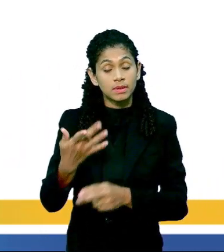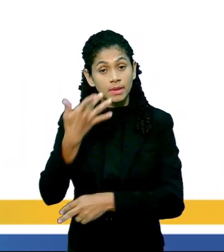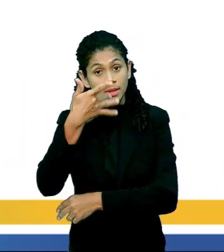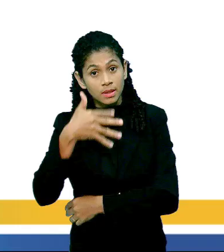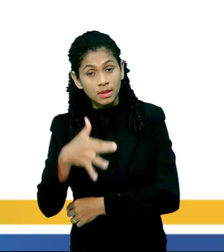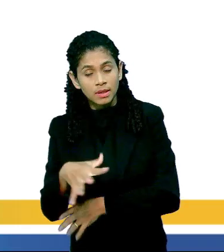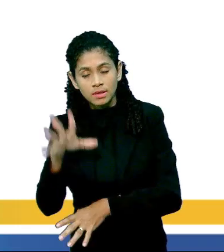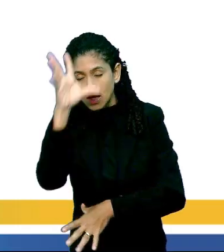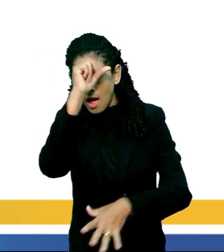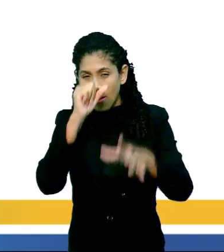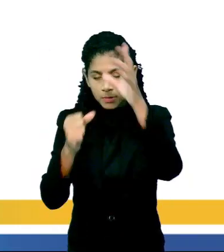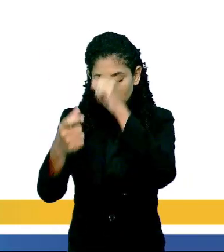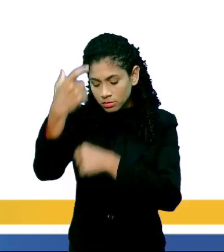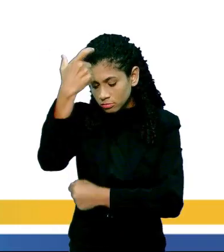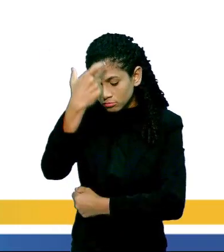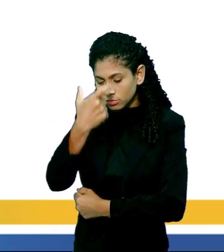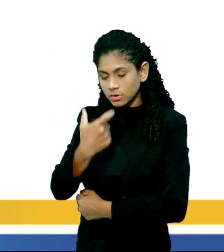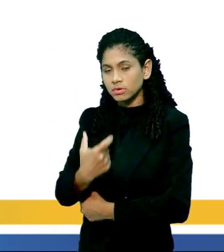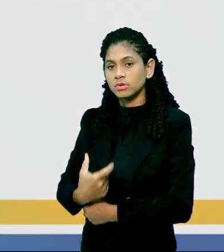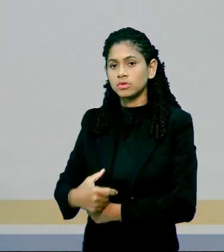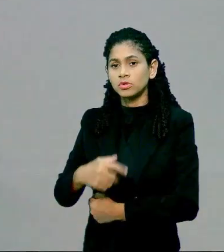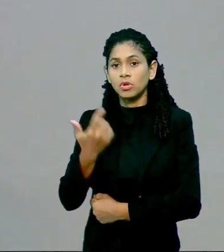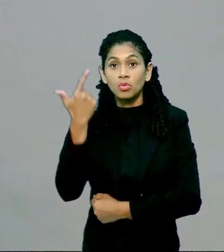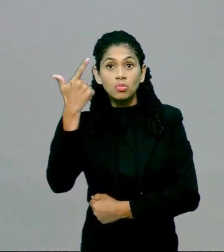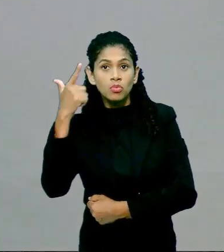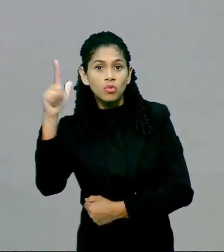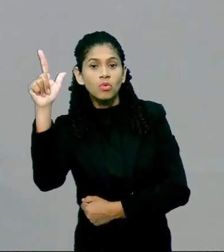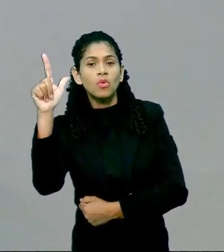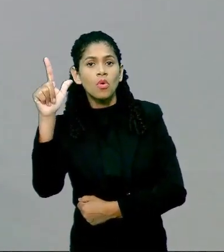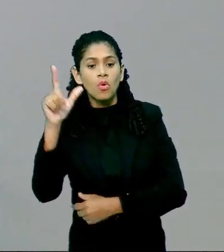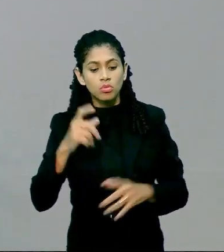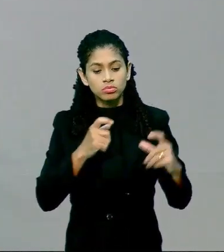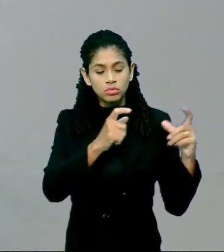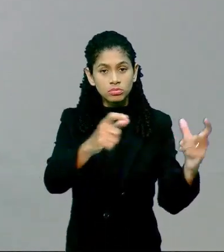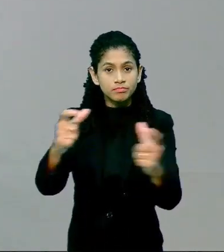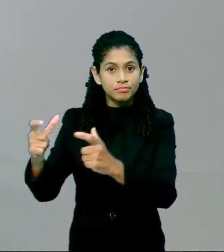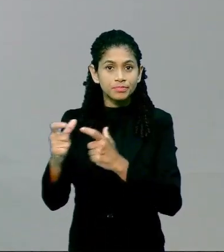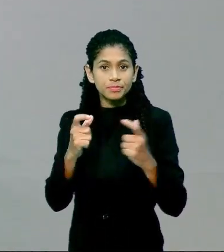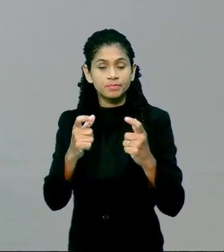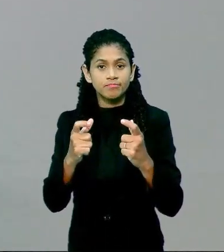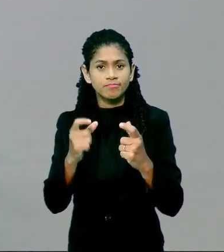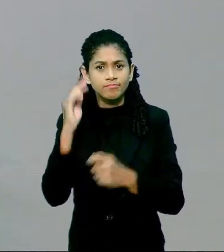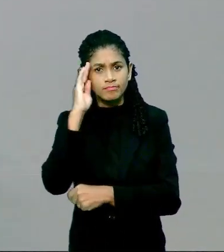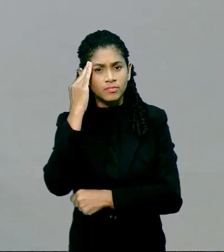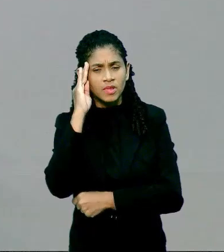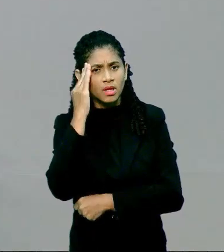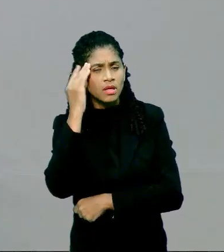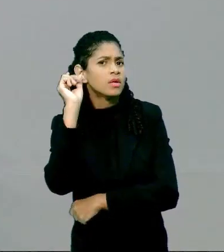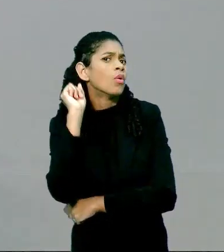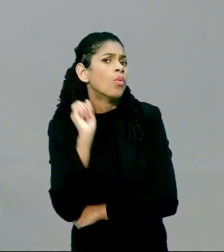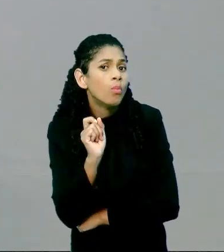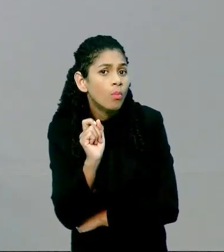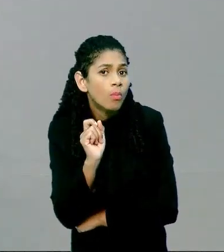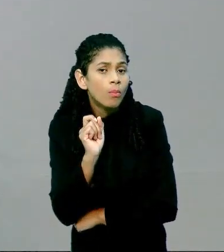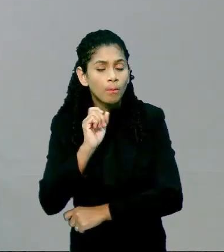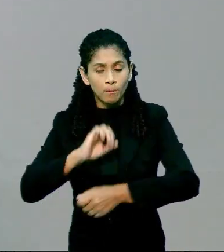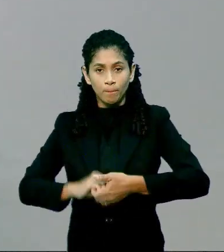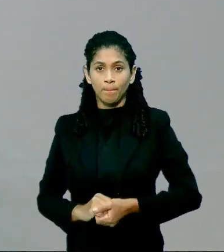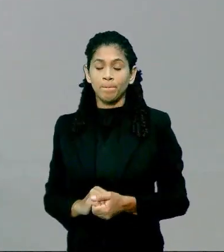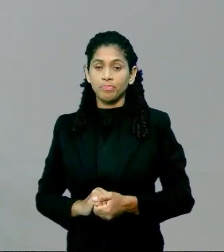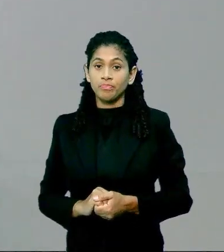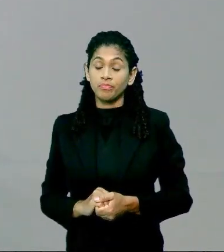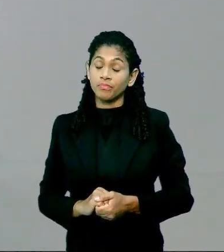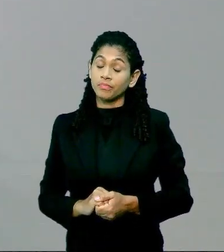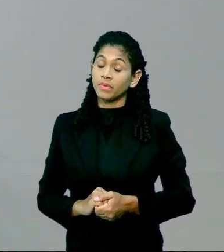e sobre o mundo ao seu redor, entende-se que talvez eu não vou precisar